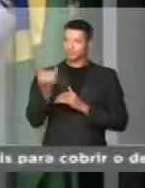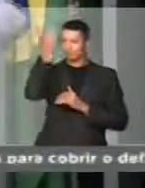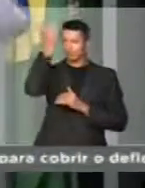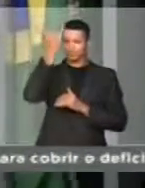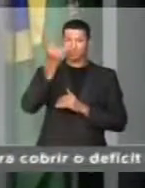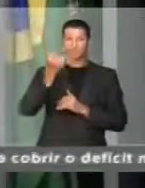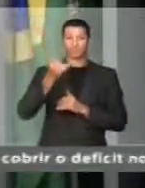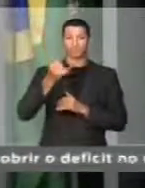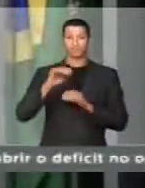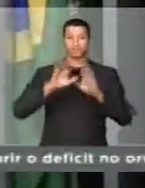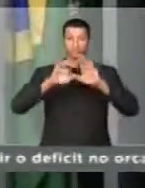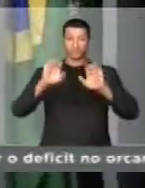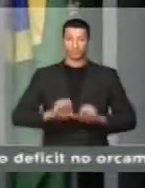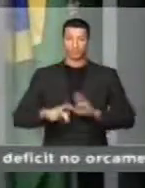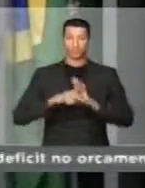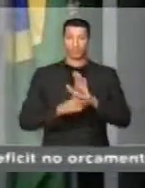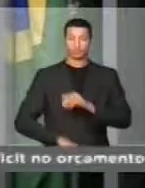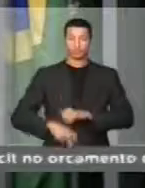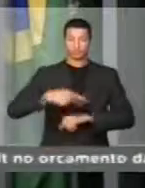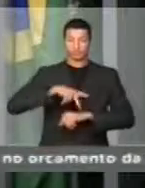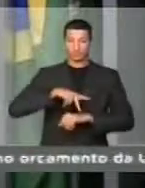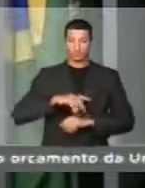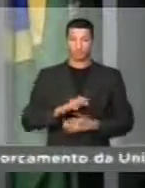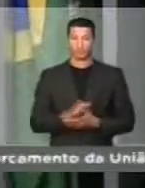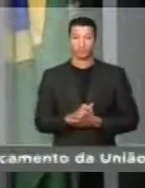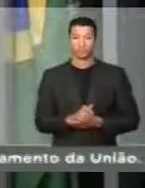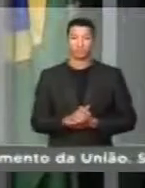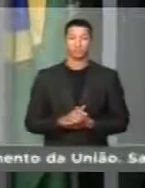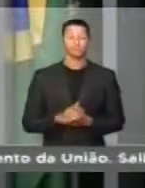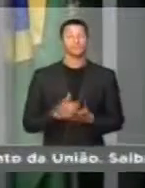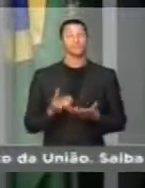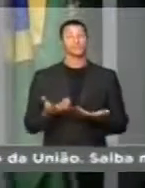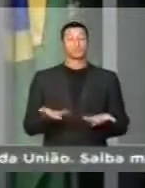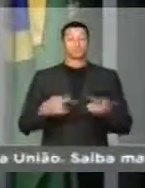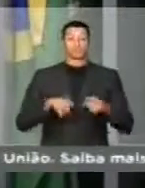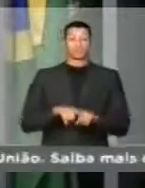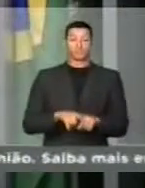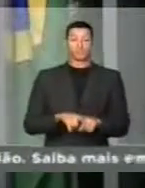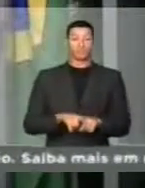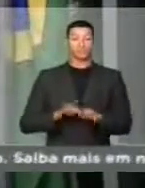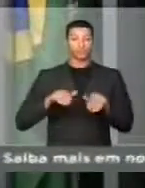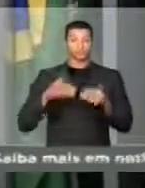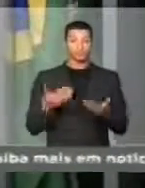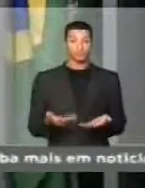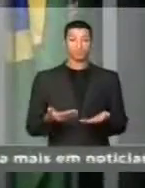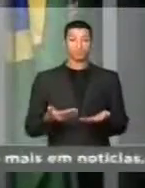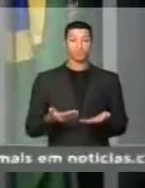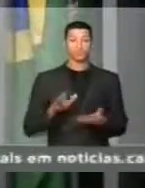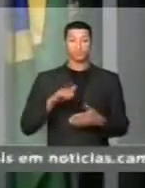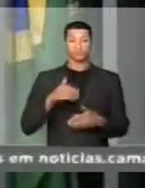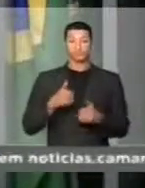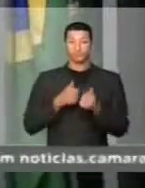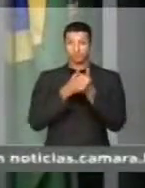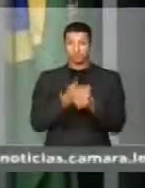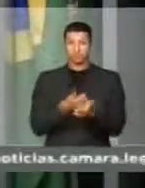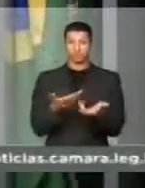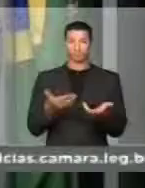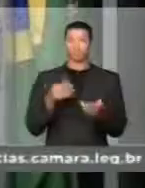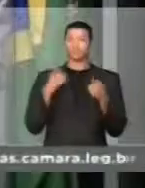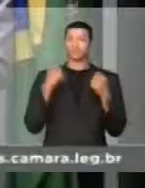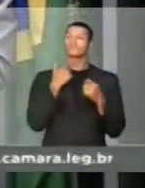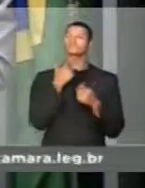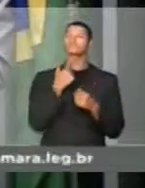significativa na reestruturação desse país. Entretanto, ao invés de seguir essa agenda,